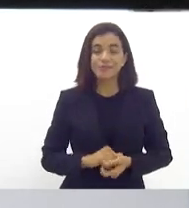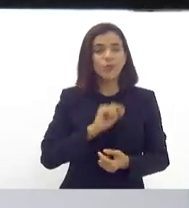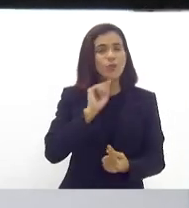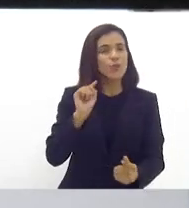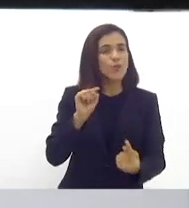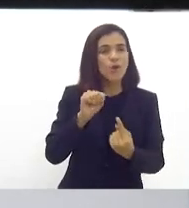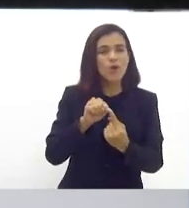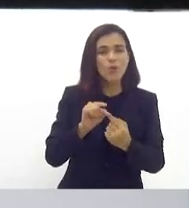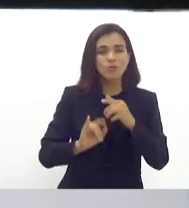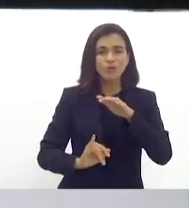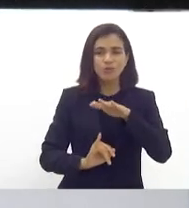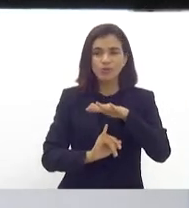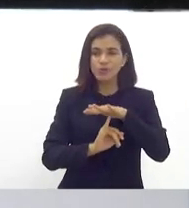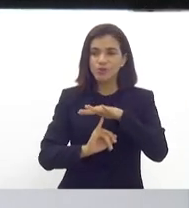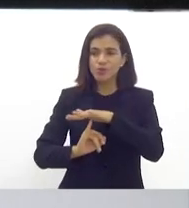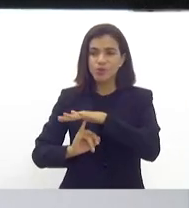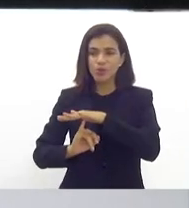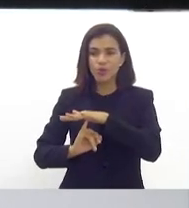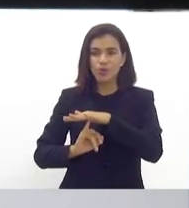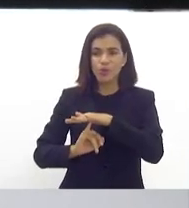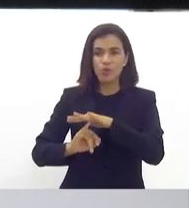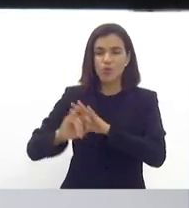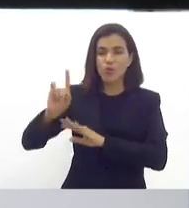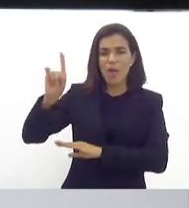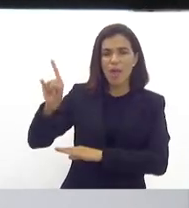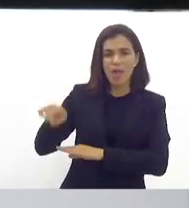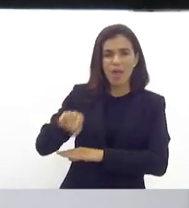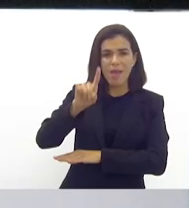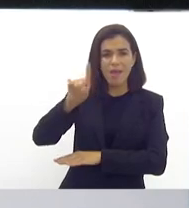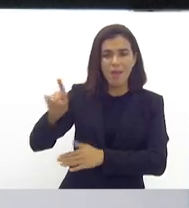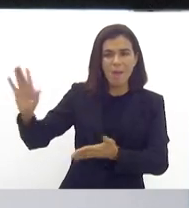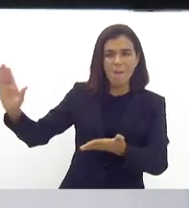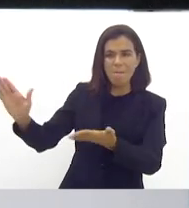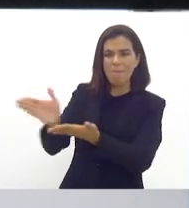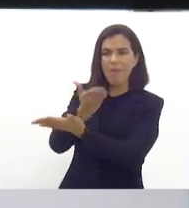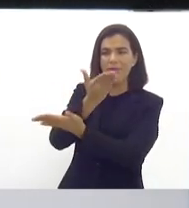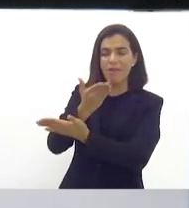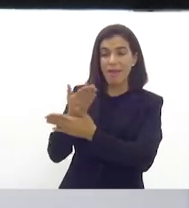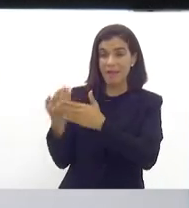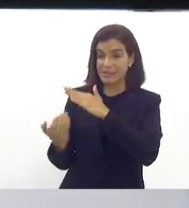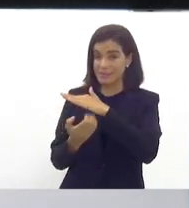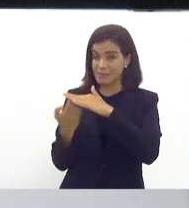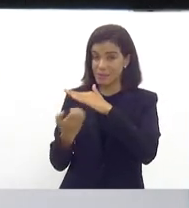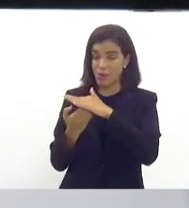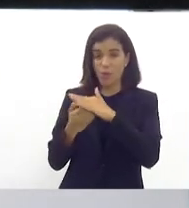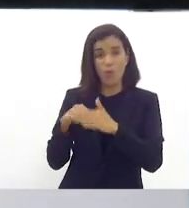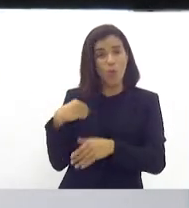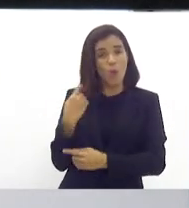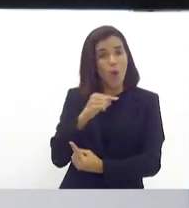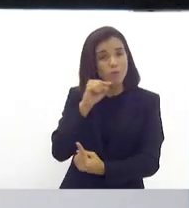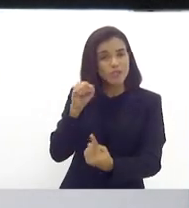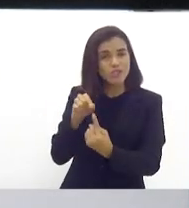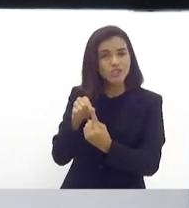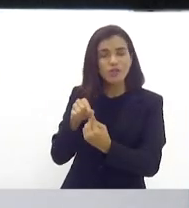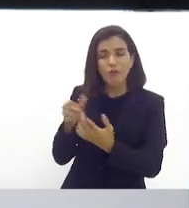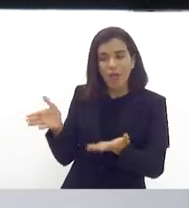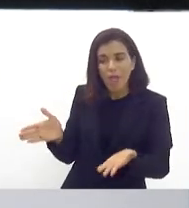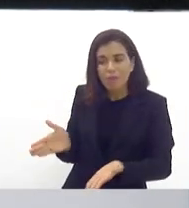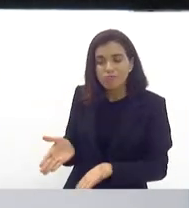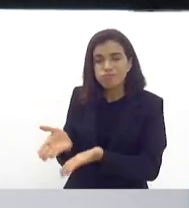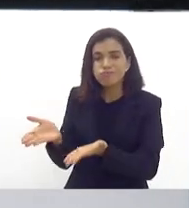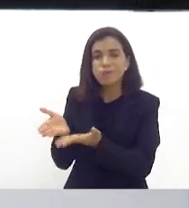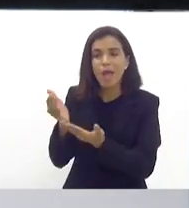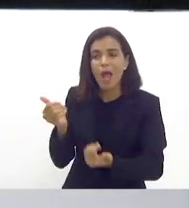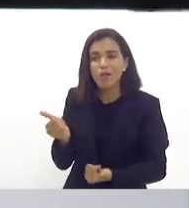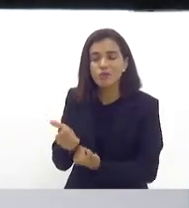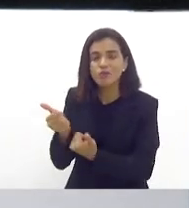desses institutos não é liquidar a operadora a gente sempre quer que essa operadora volte à normalidade a